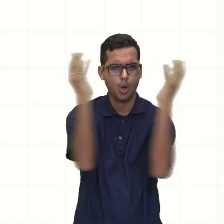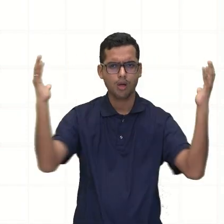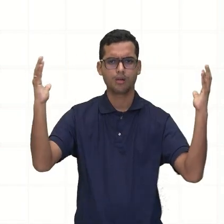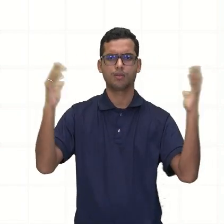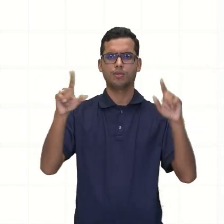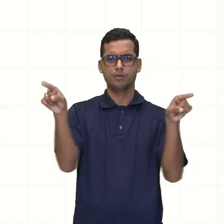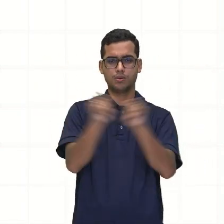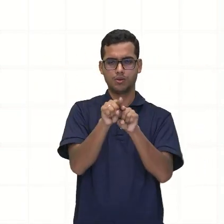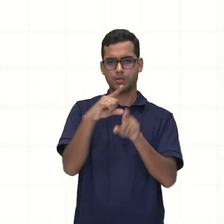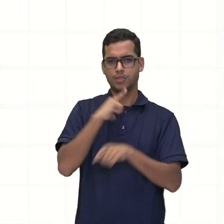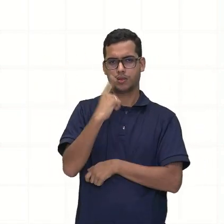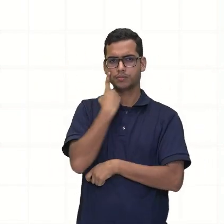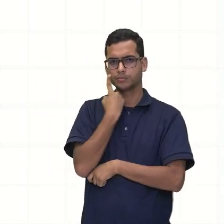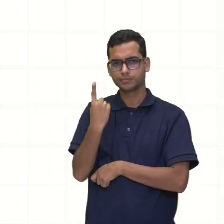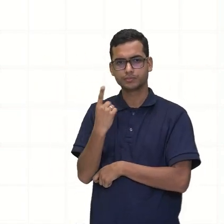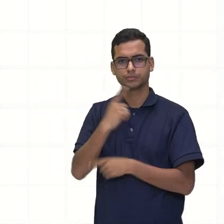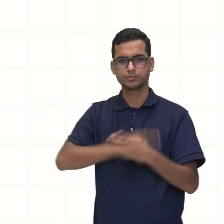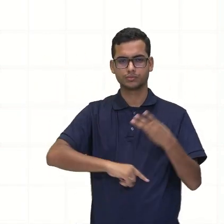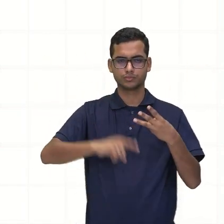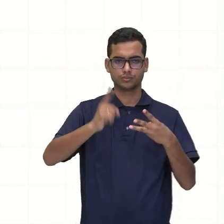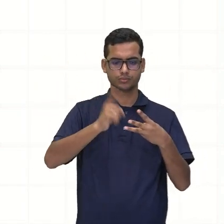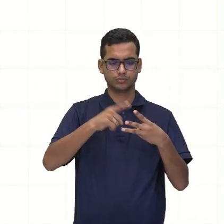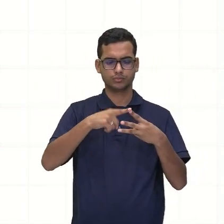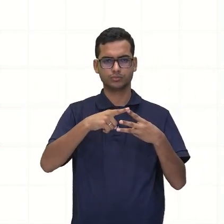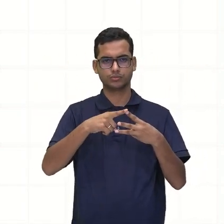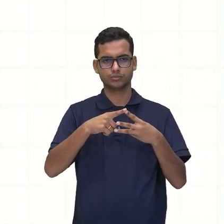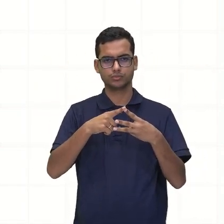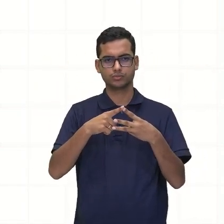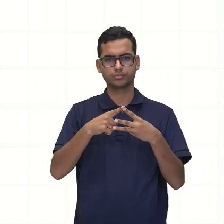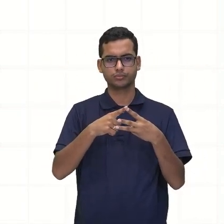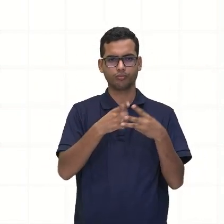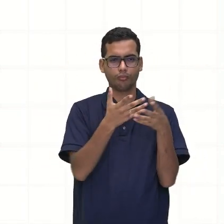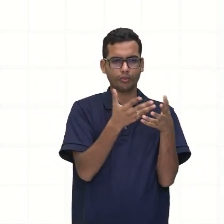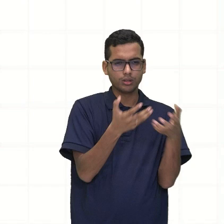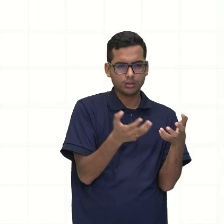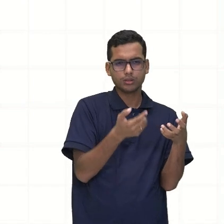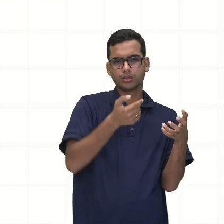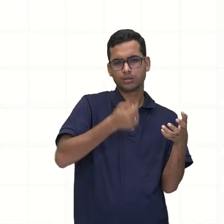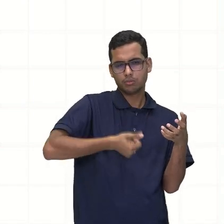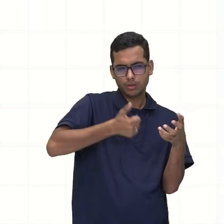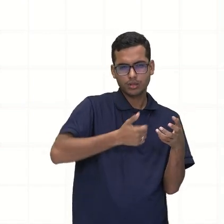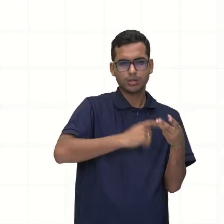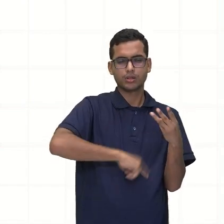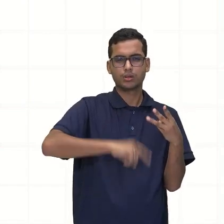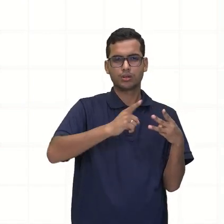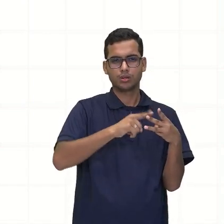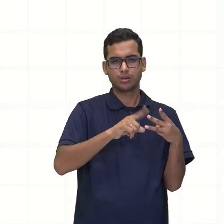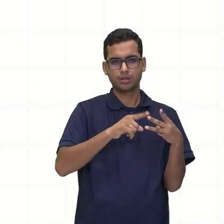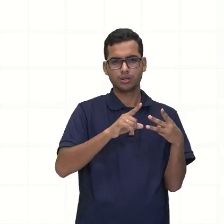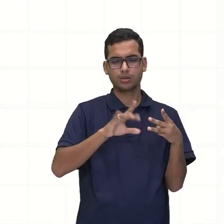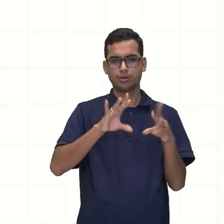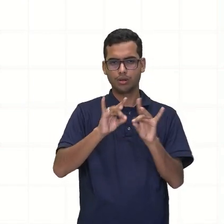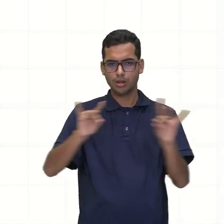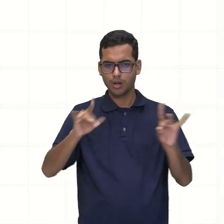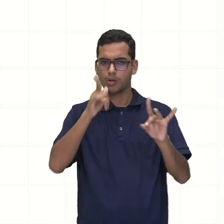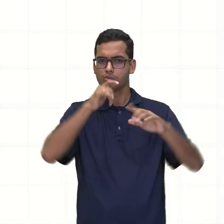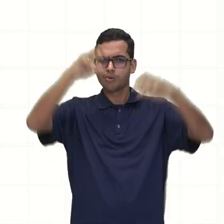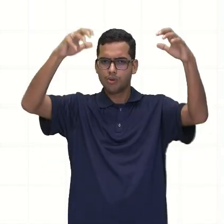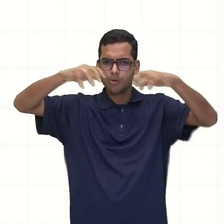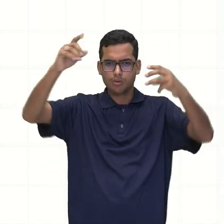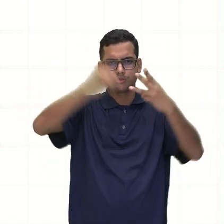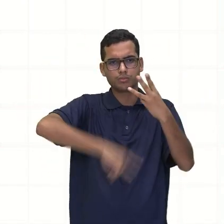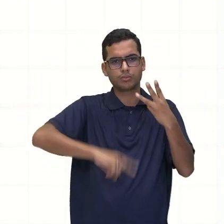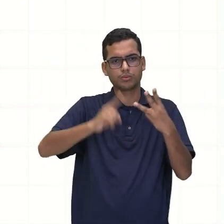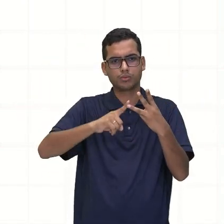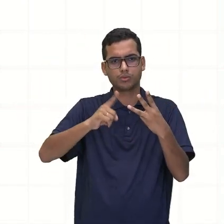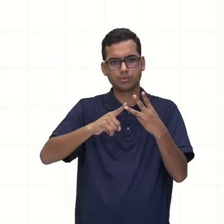né, sem seca, o superúmido subseca, ali o úmido com um azul mais claro, com 1 a 2 meses secos, o úmido